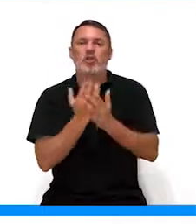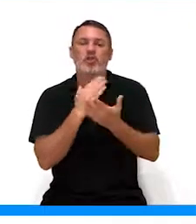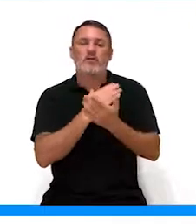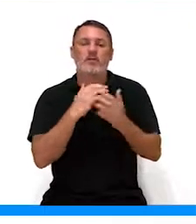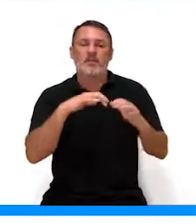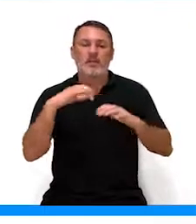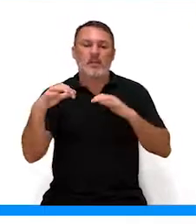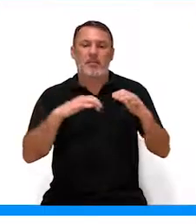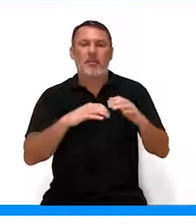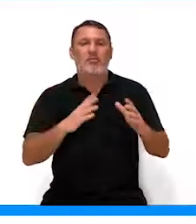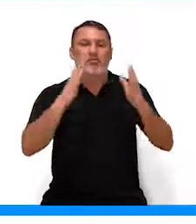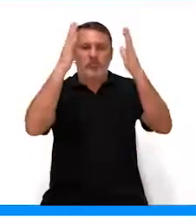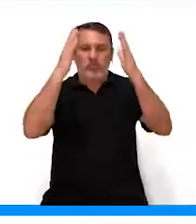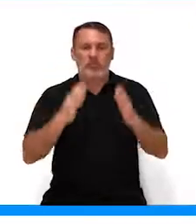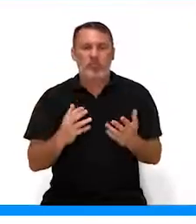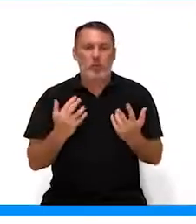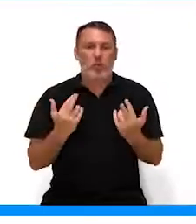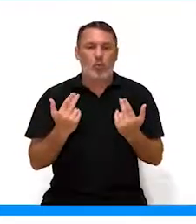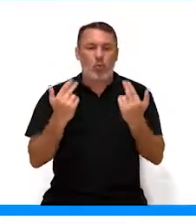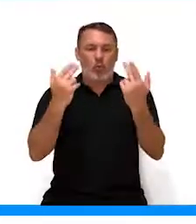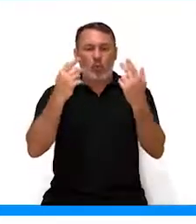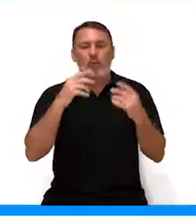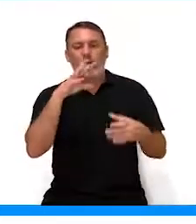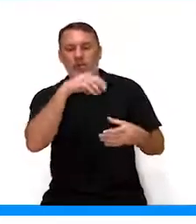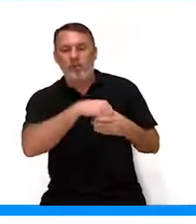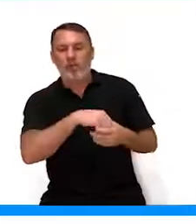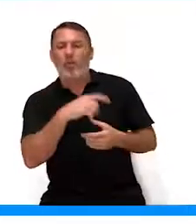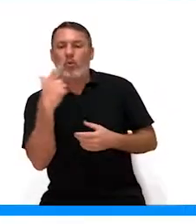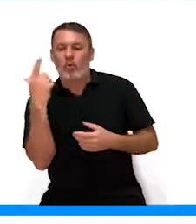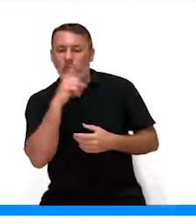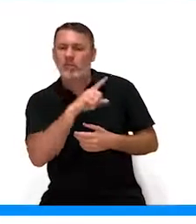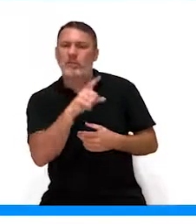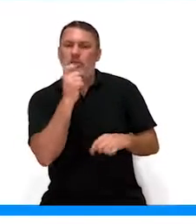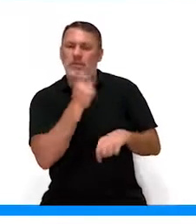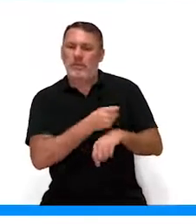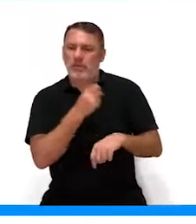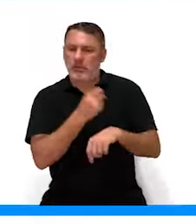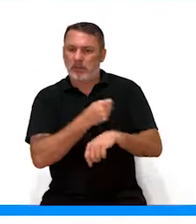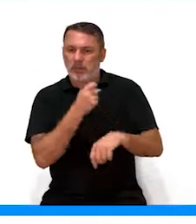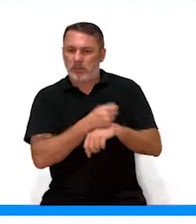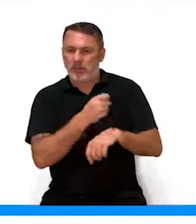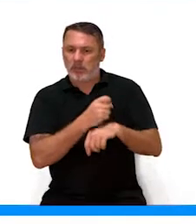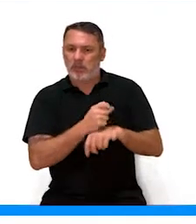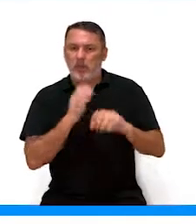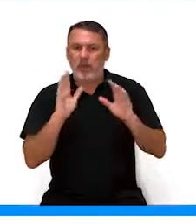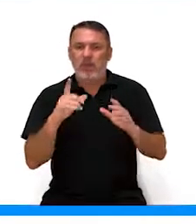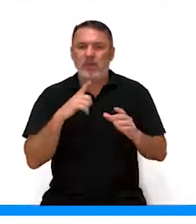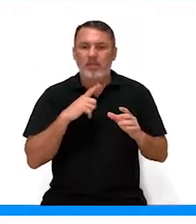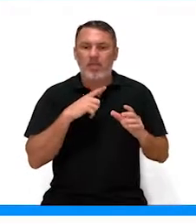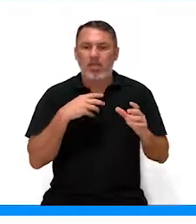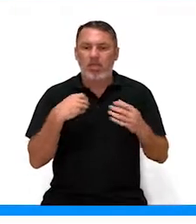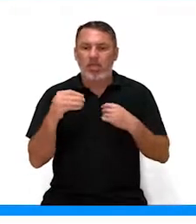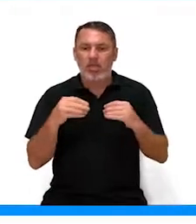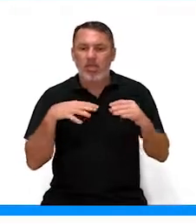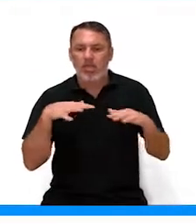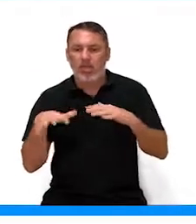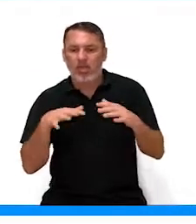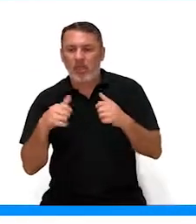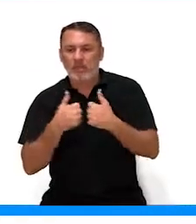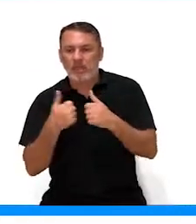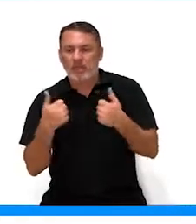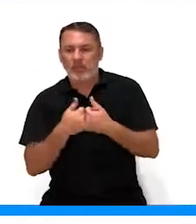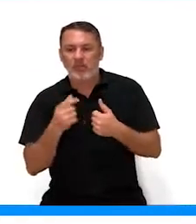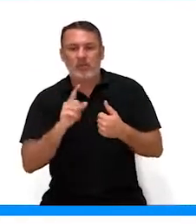de maneira paralela. Então, elas estão todas na mesma direção. Isso confere muita resistência,